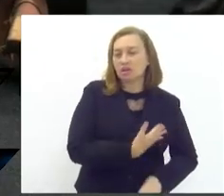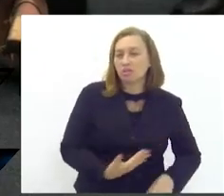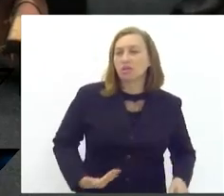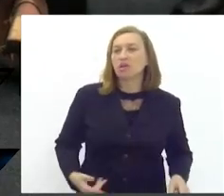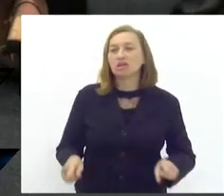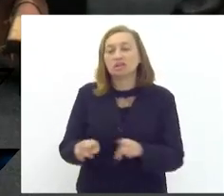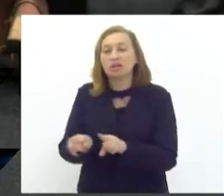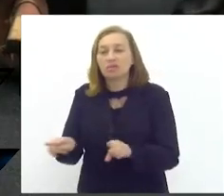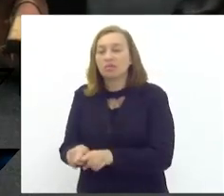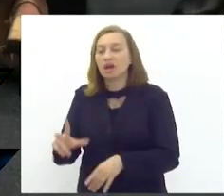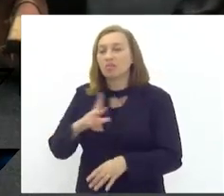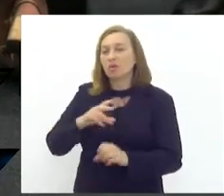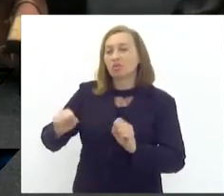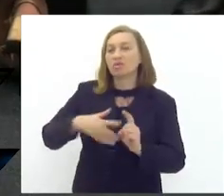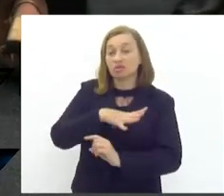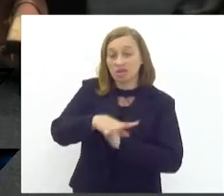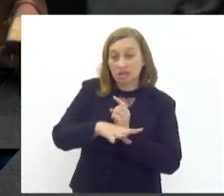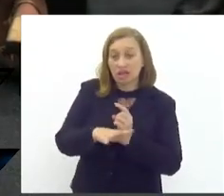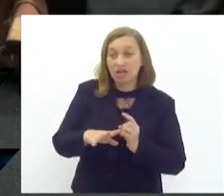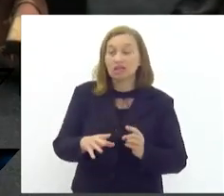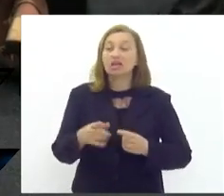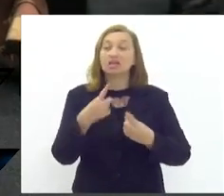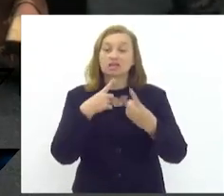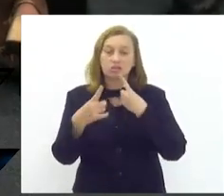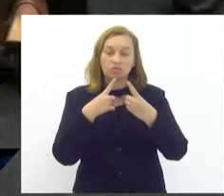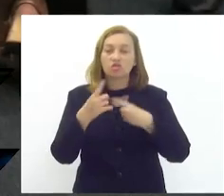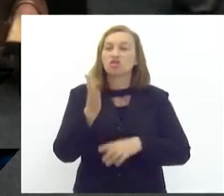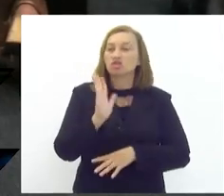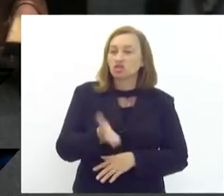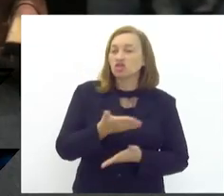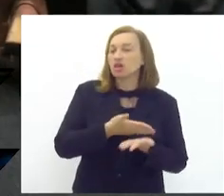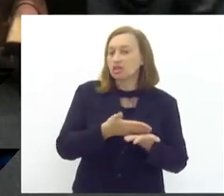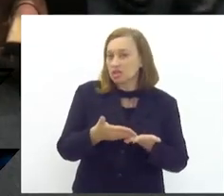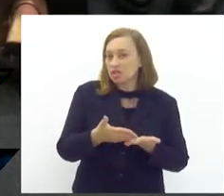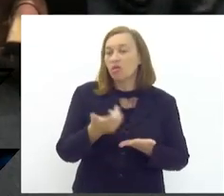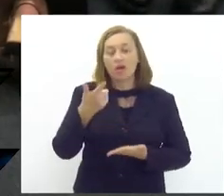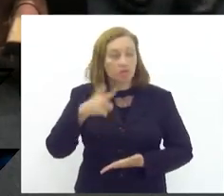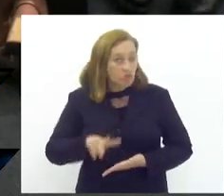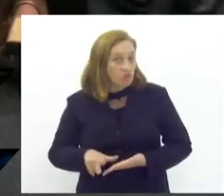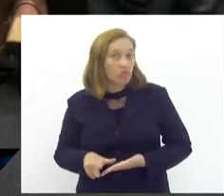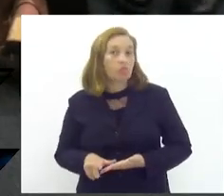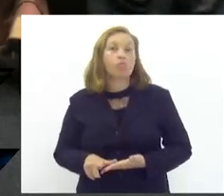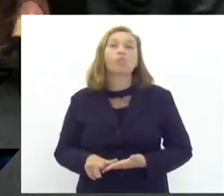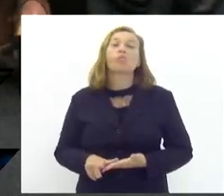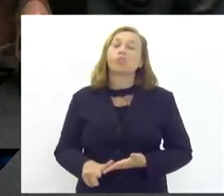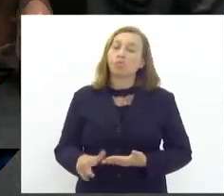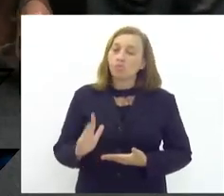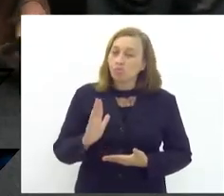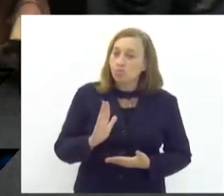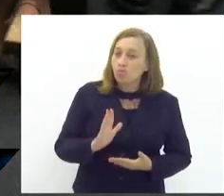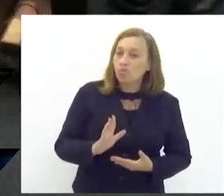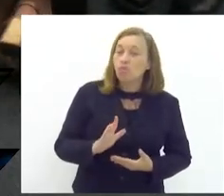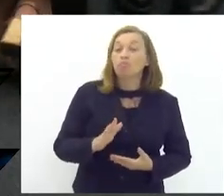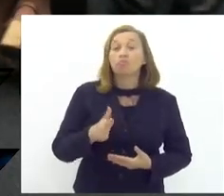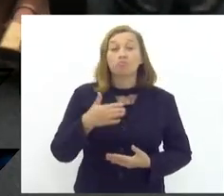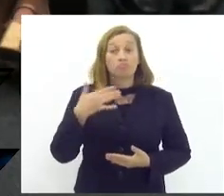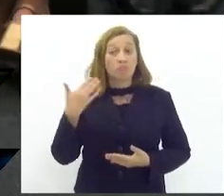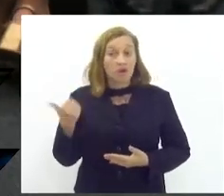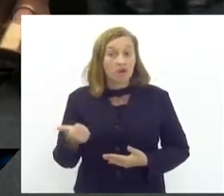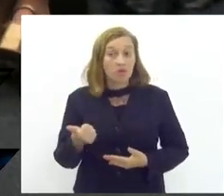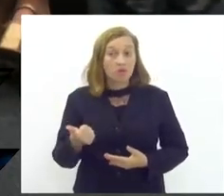a própria sociedade este debate que já teve início repito este debate ou